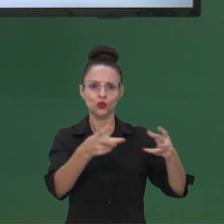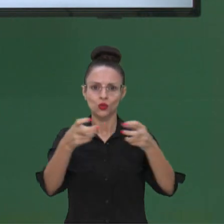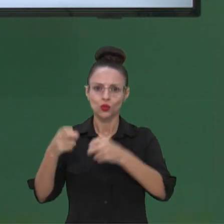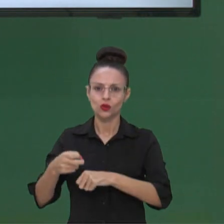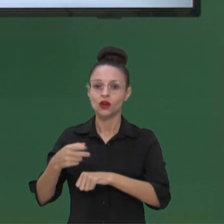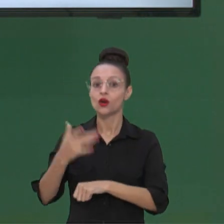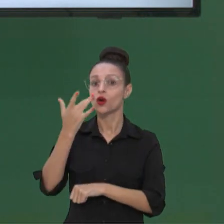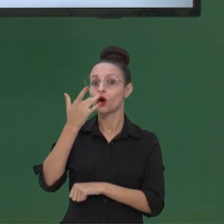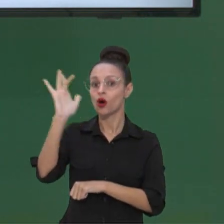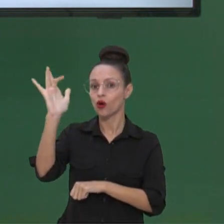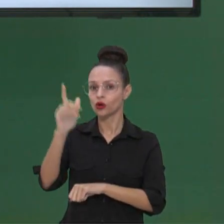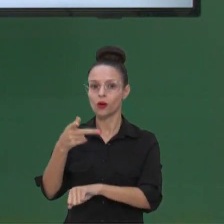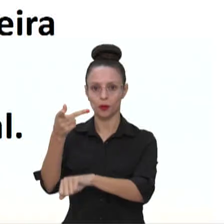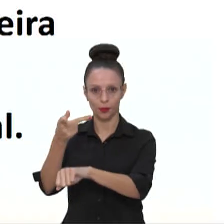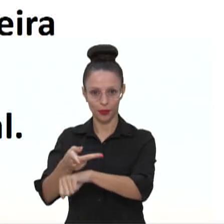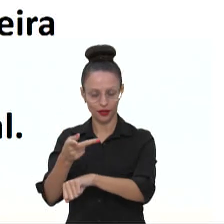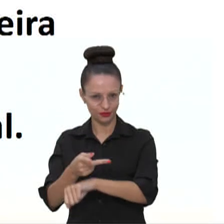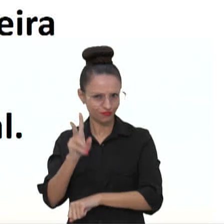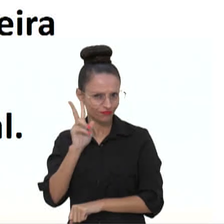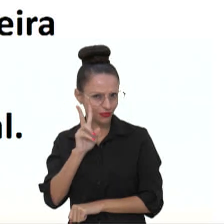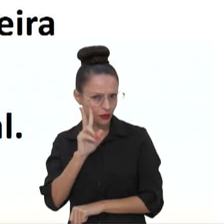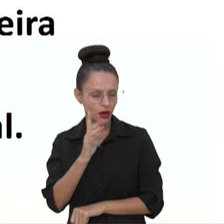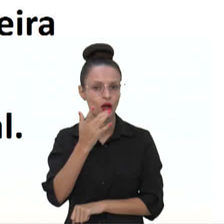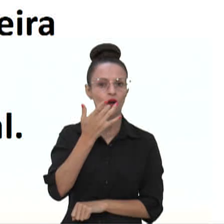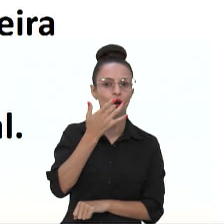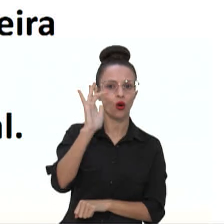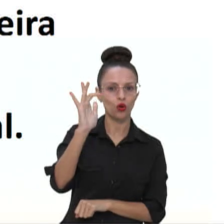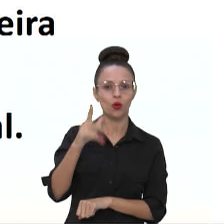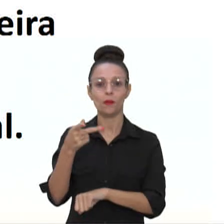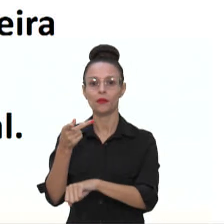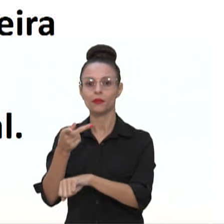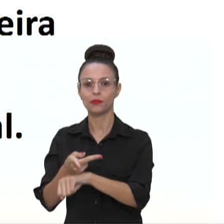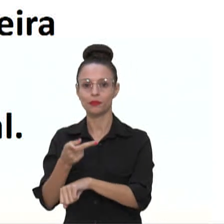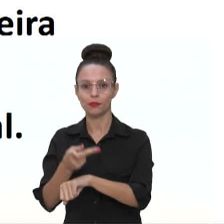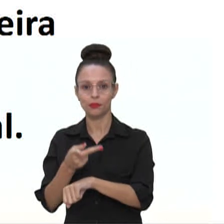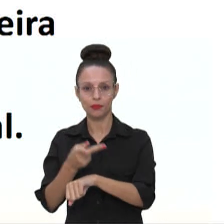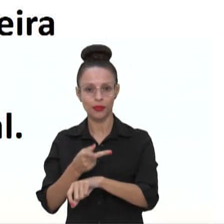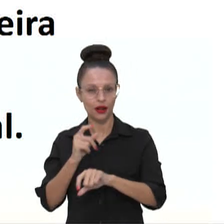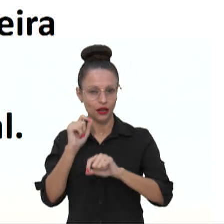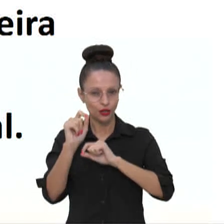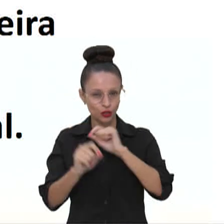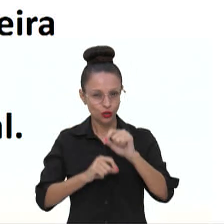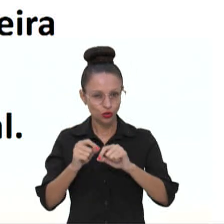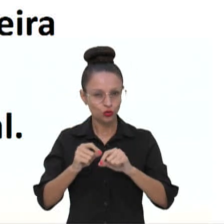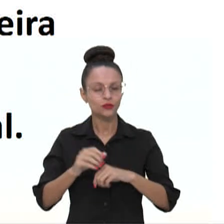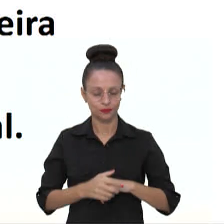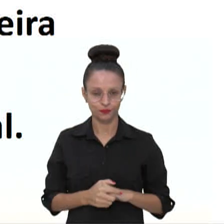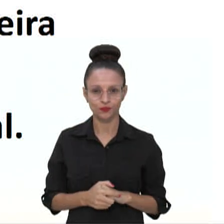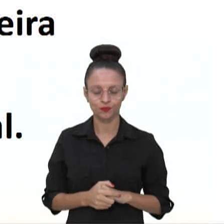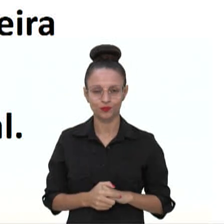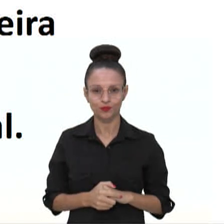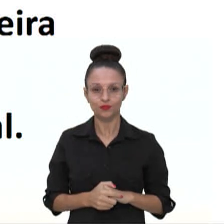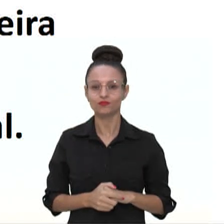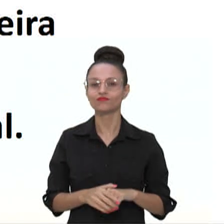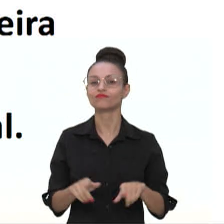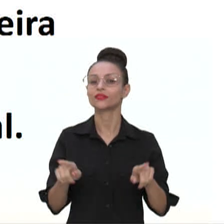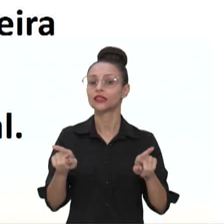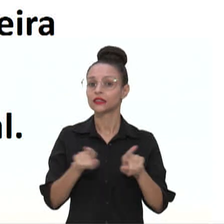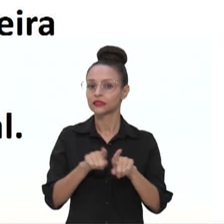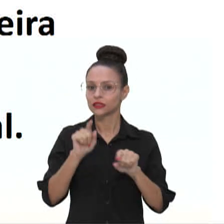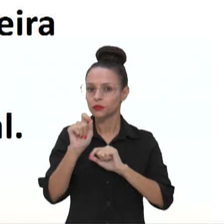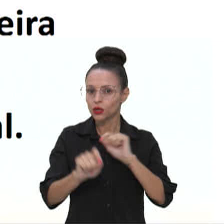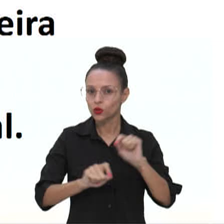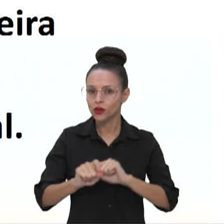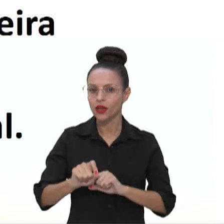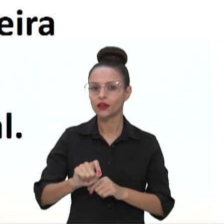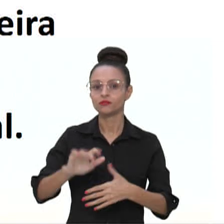prata. Tá lembrado? Ouro e prata. As haciendas foram mais para frente. O território